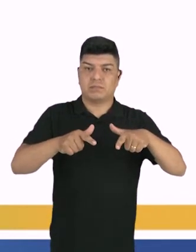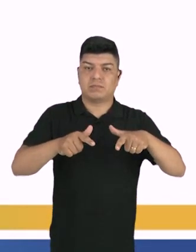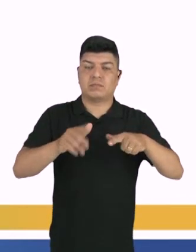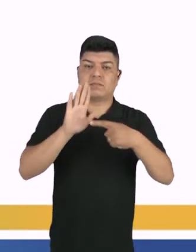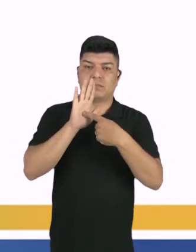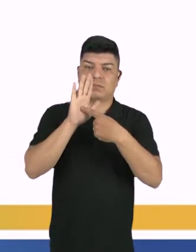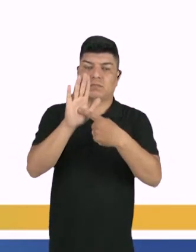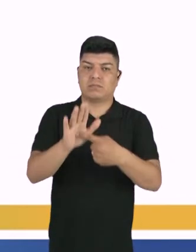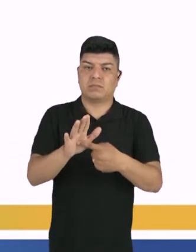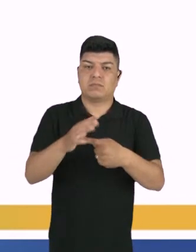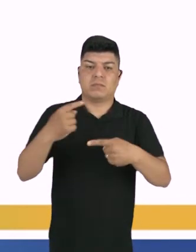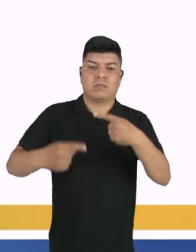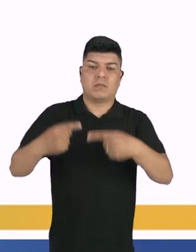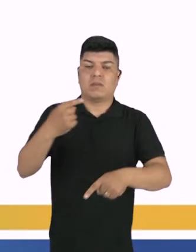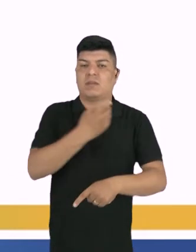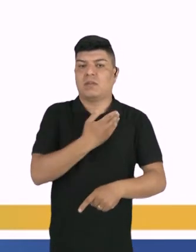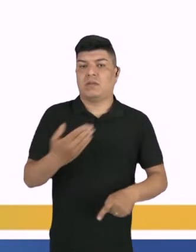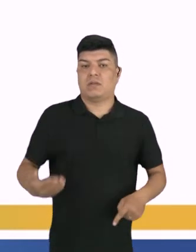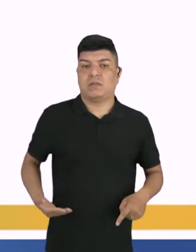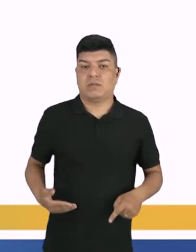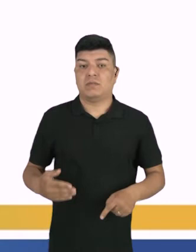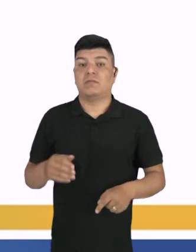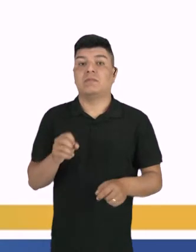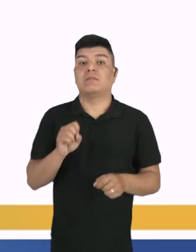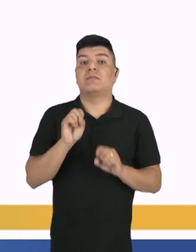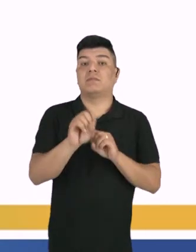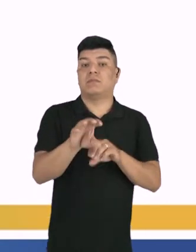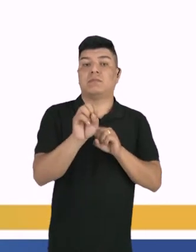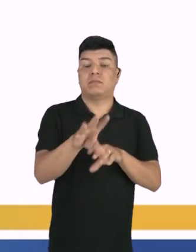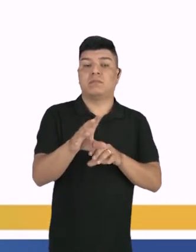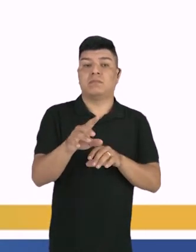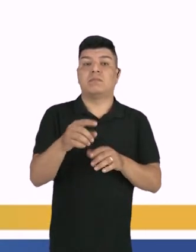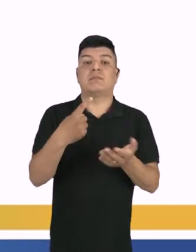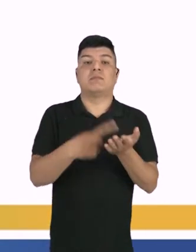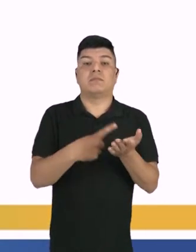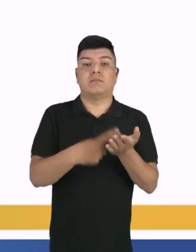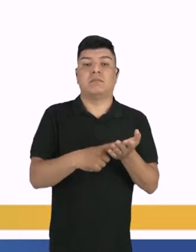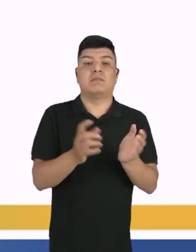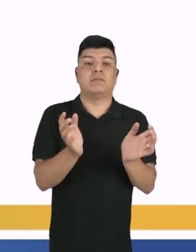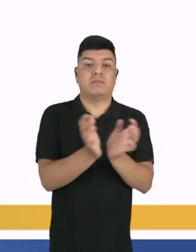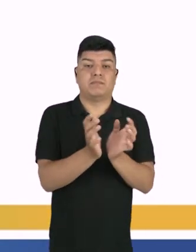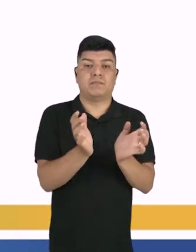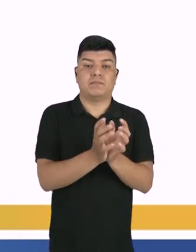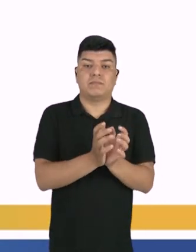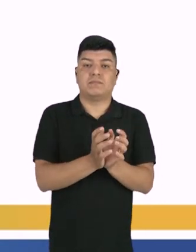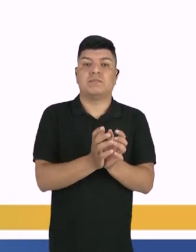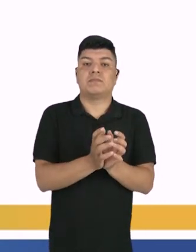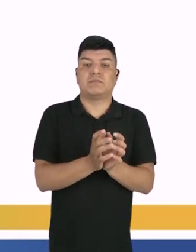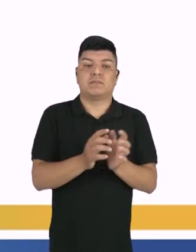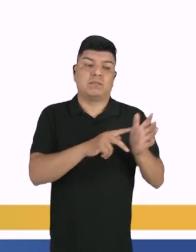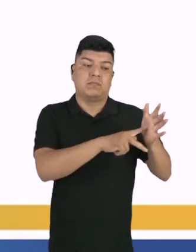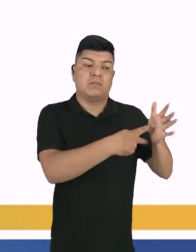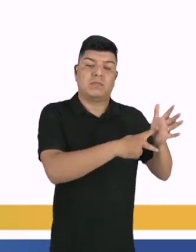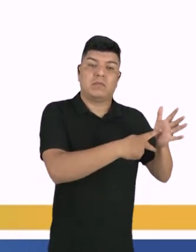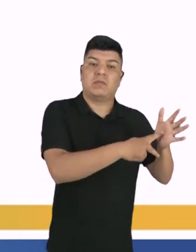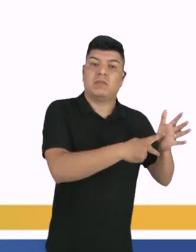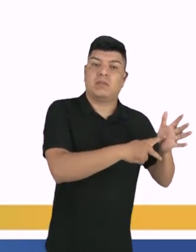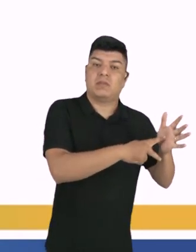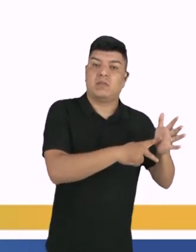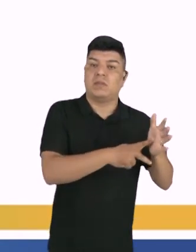opondo-se à política do governo e pregando a negociação coletiva entre sindicatos